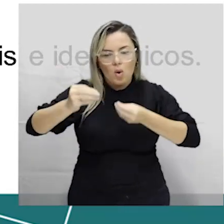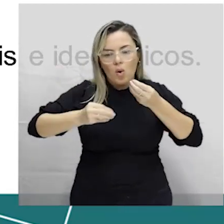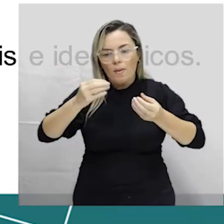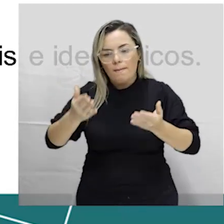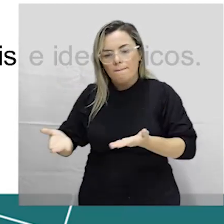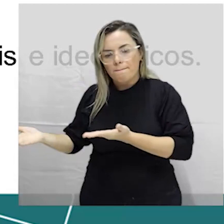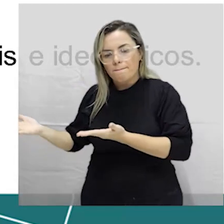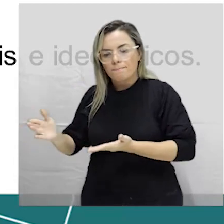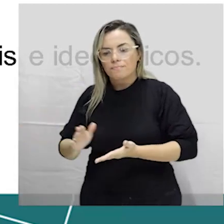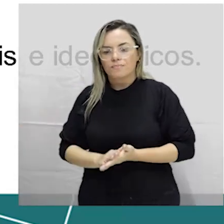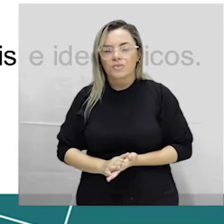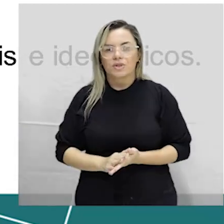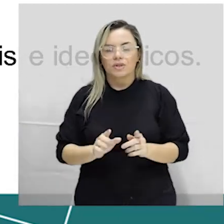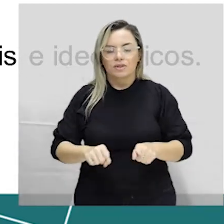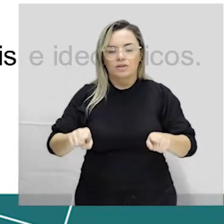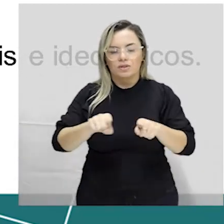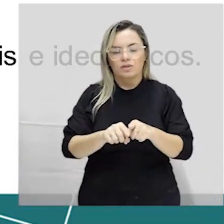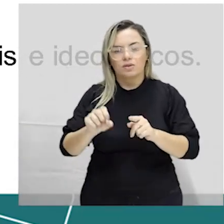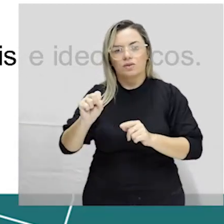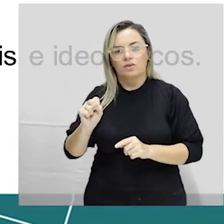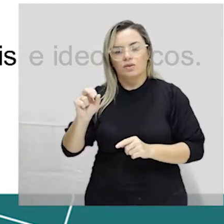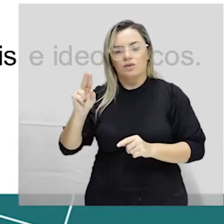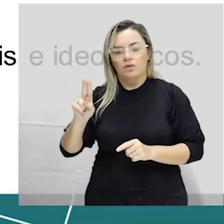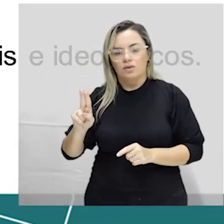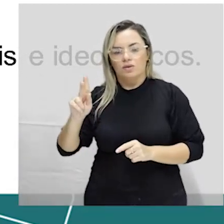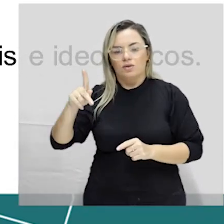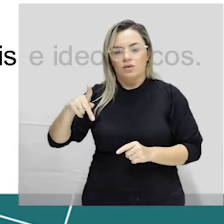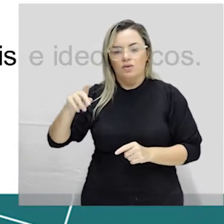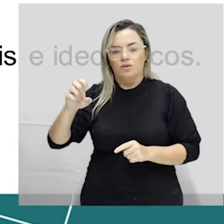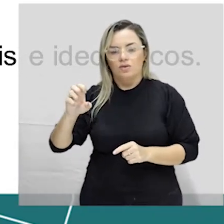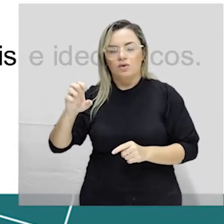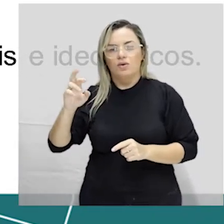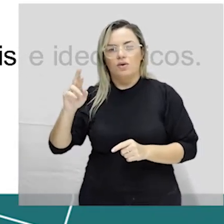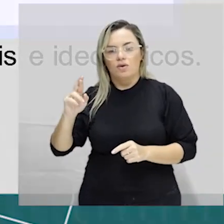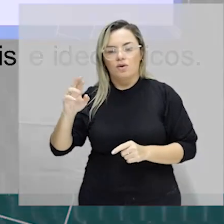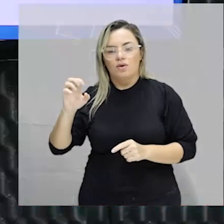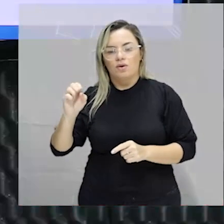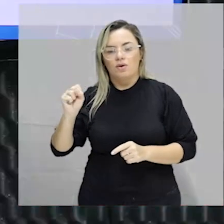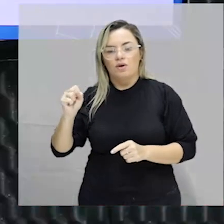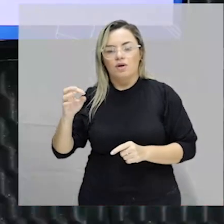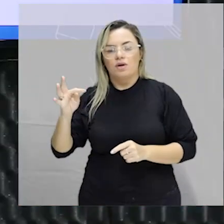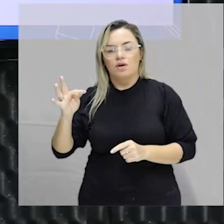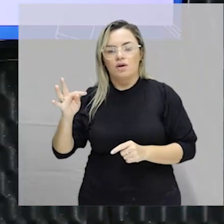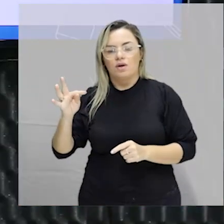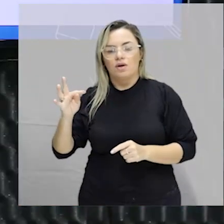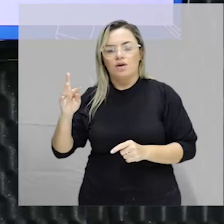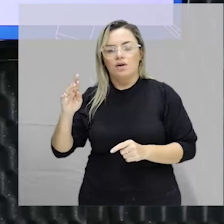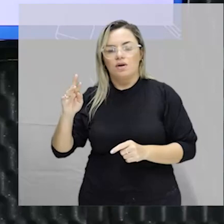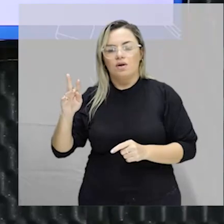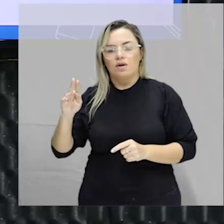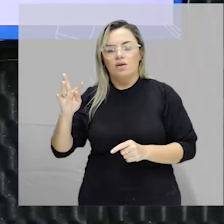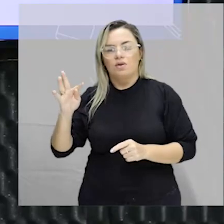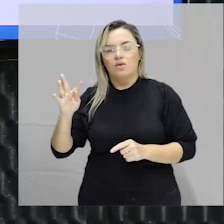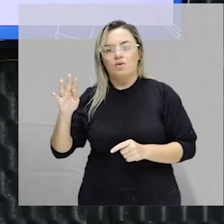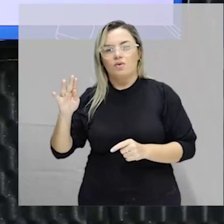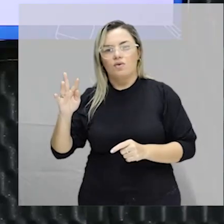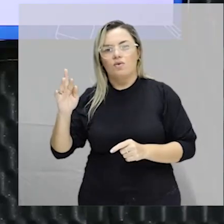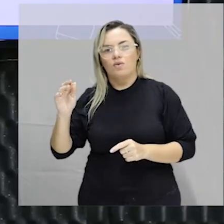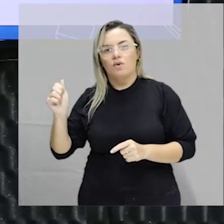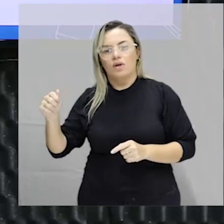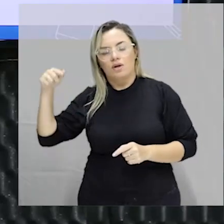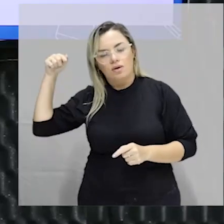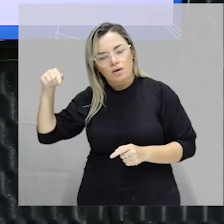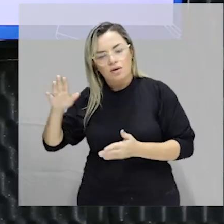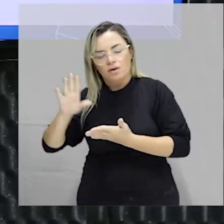chamam infraestrutura e superestrutura. Aproveita e anota isso no caderno, que isso é muito importante para tu entender o raciocínio que o